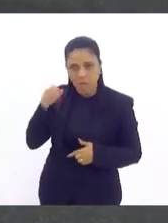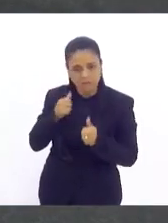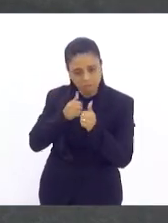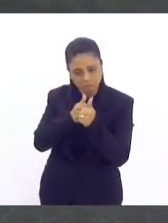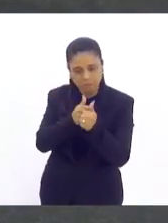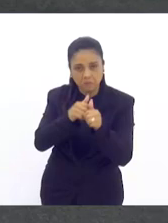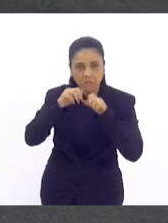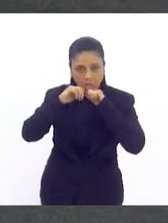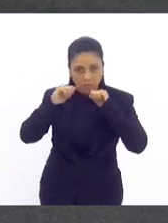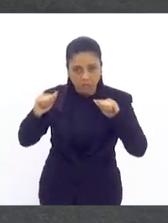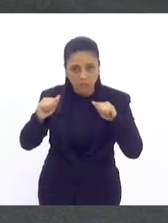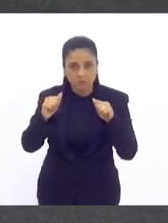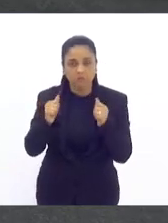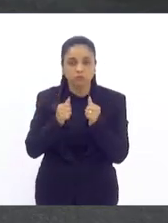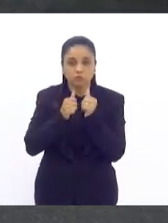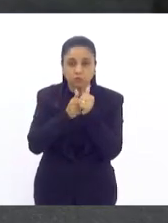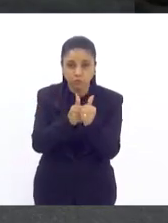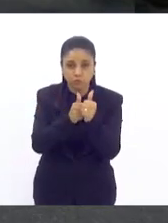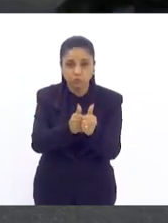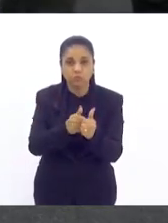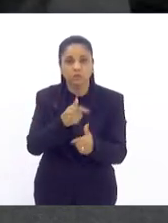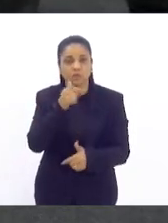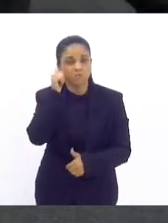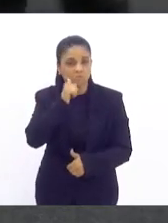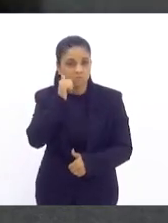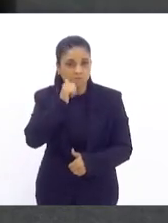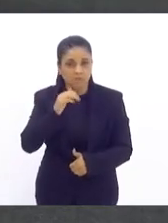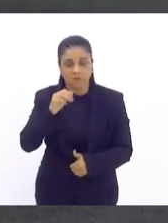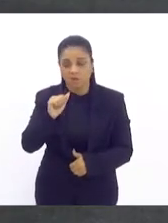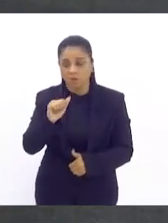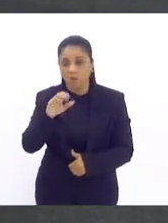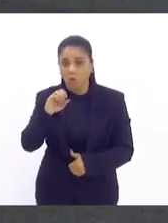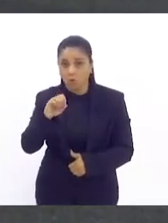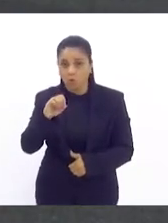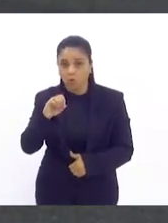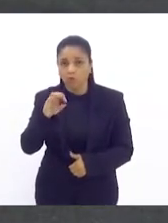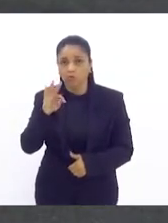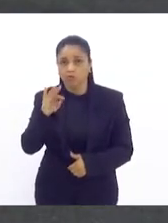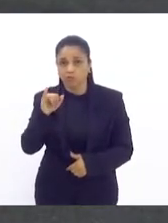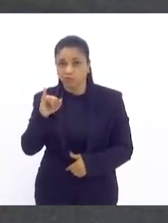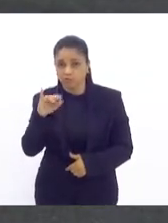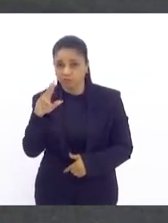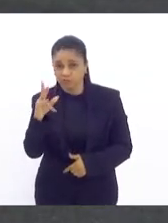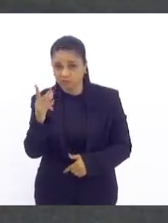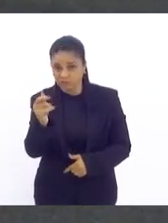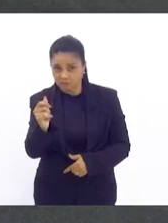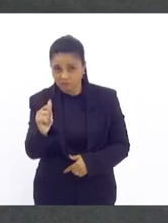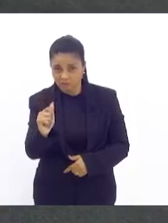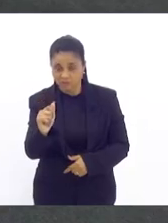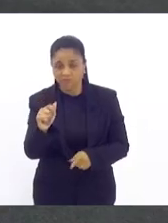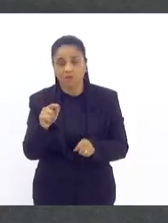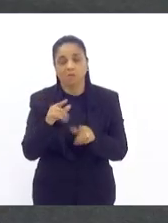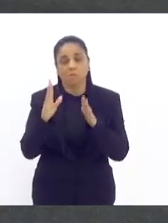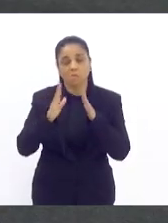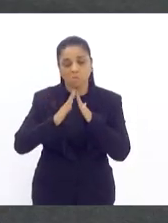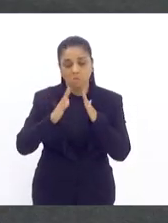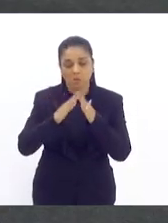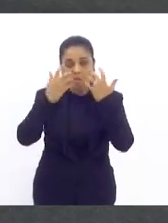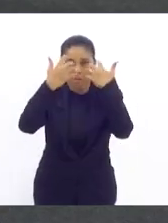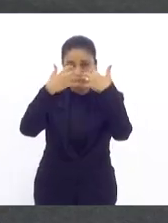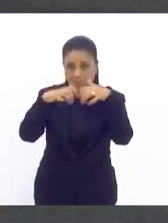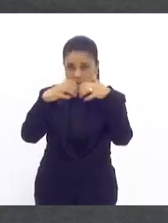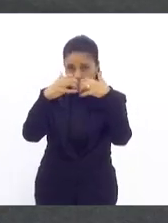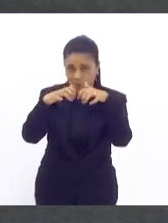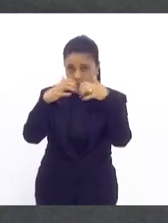da senhora Otília de Lima Moraes desde que esse fato aconteceu a Dona Otília era moradora de Petrópolis